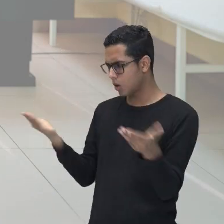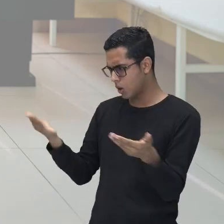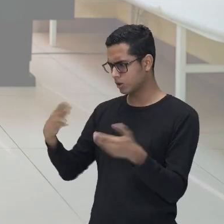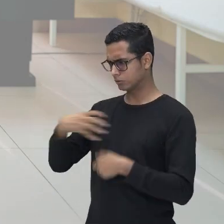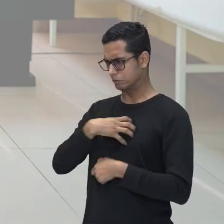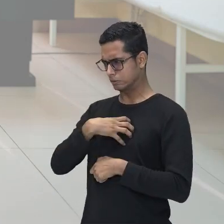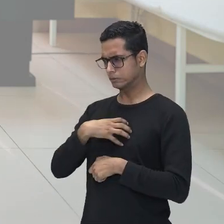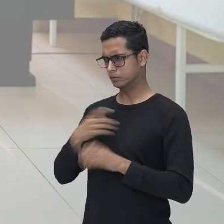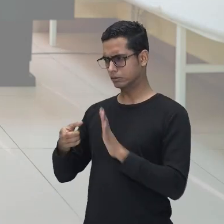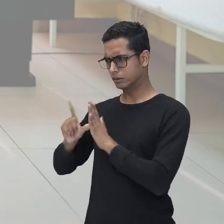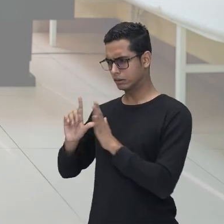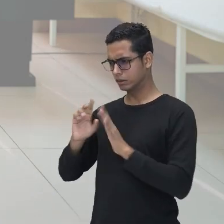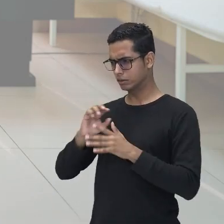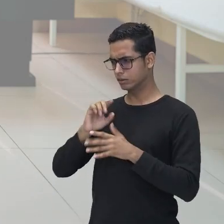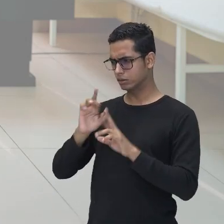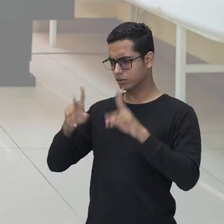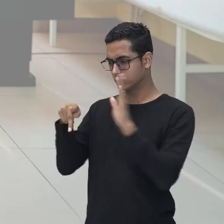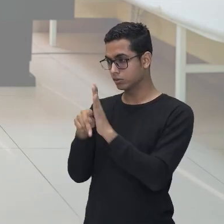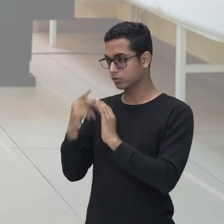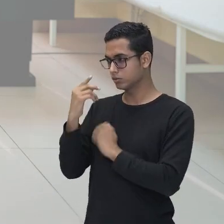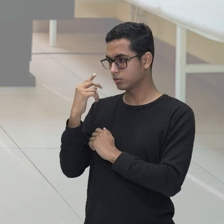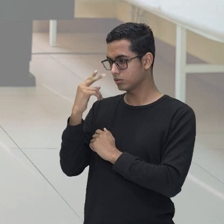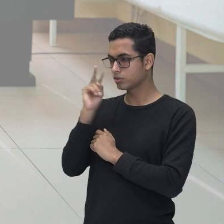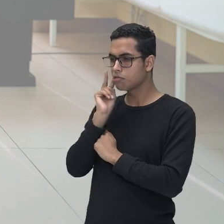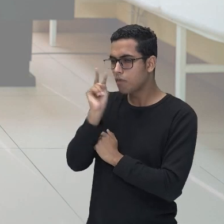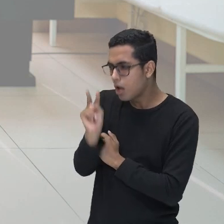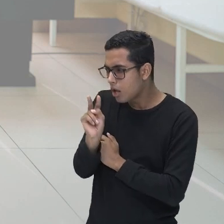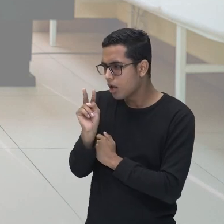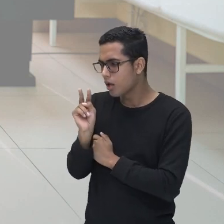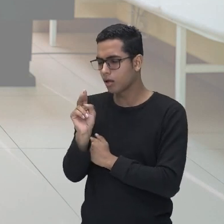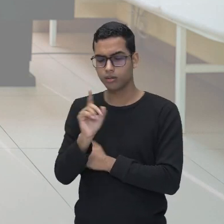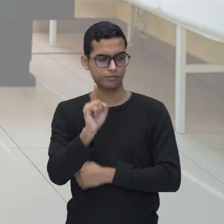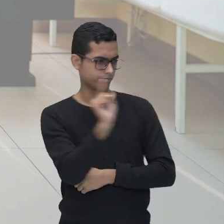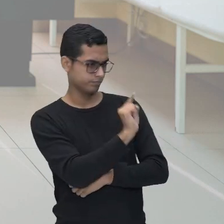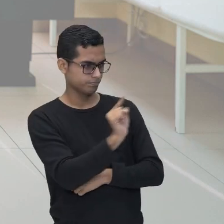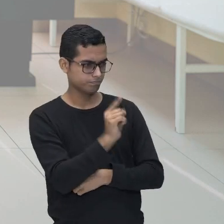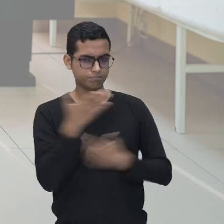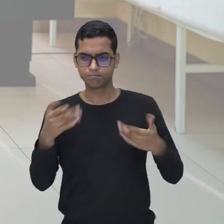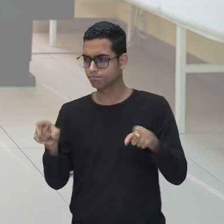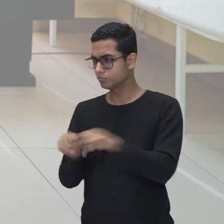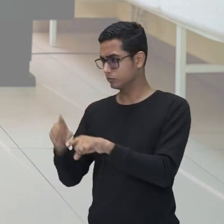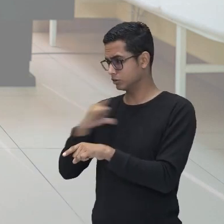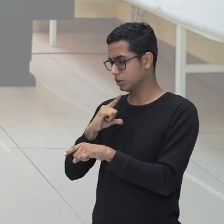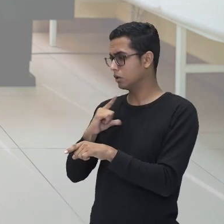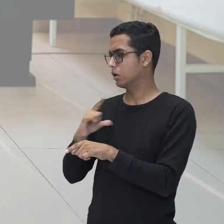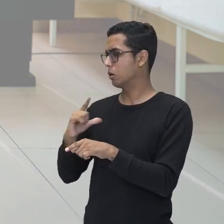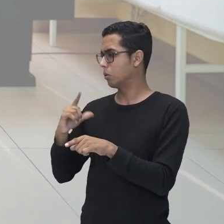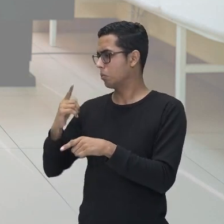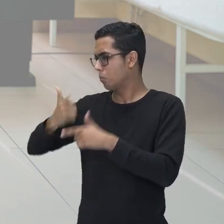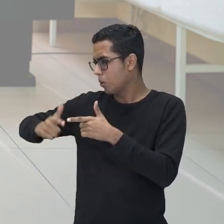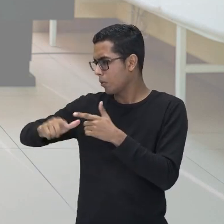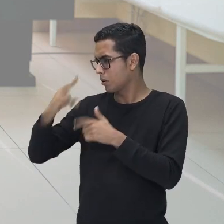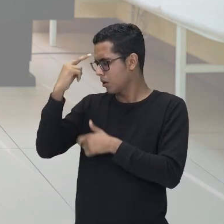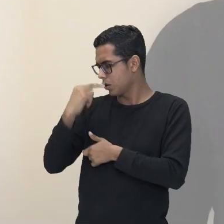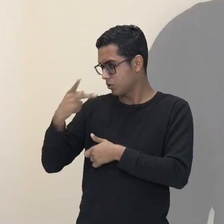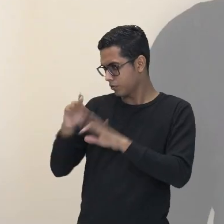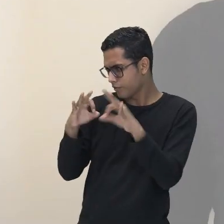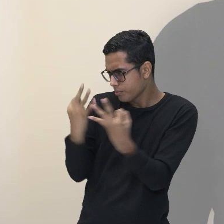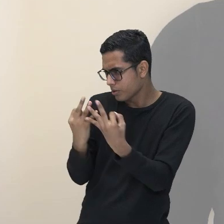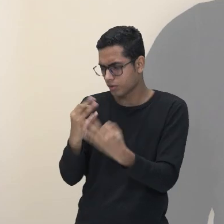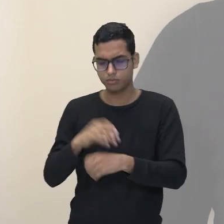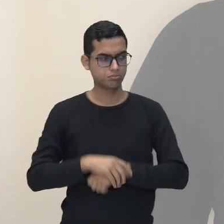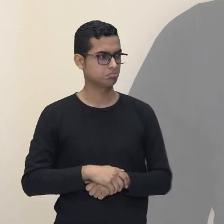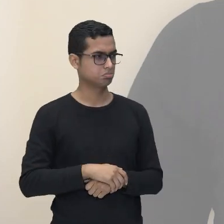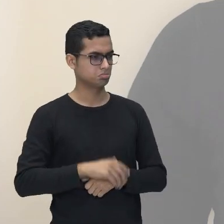alguma diferença na vista? Não, senhor doutor. Há ou houve algum caso de cegueira na sua família?